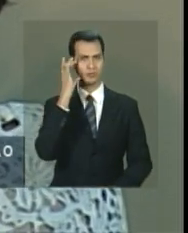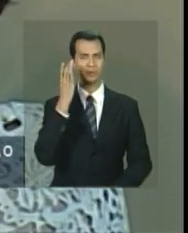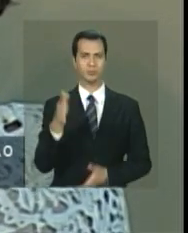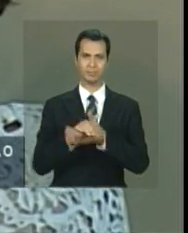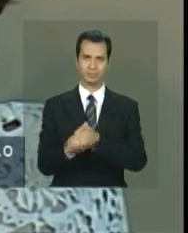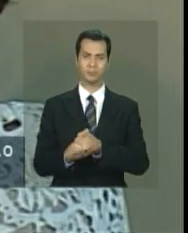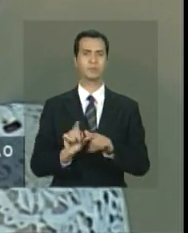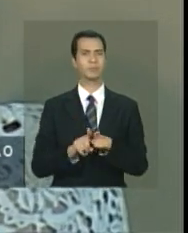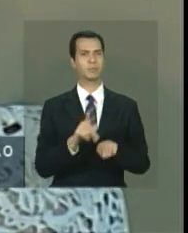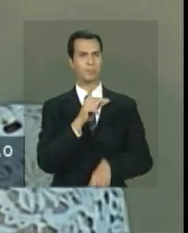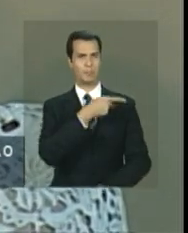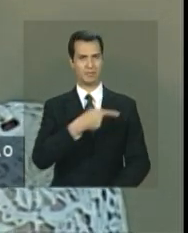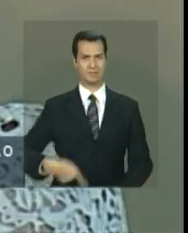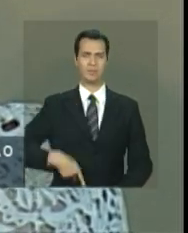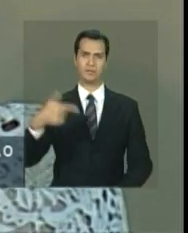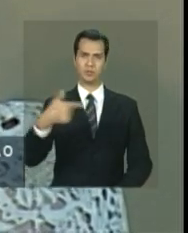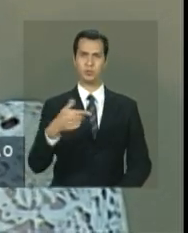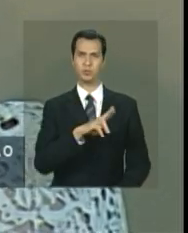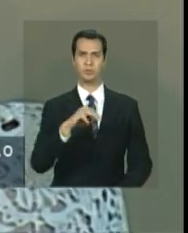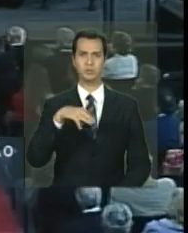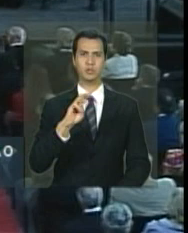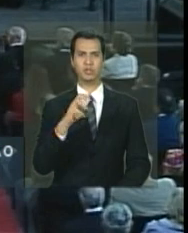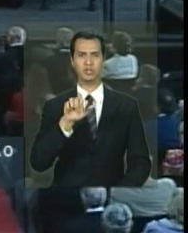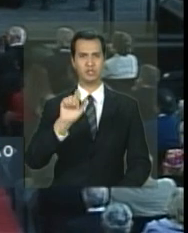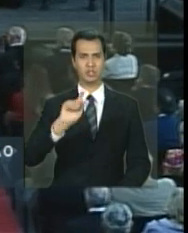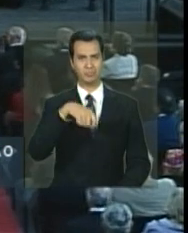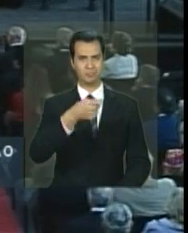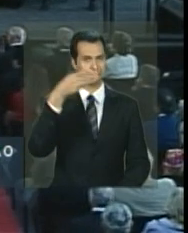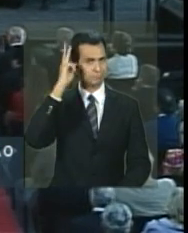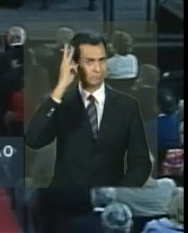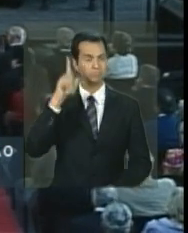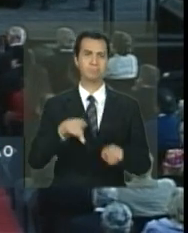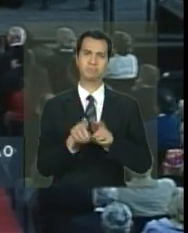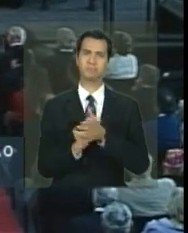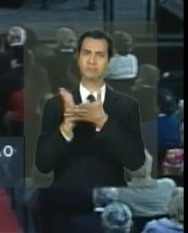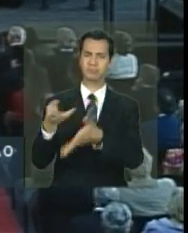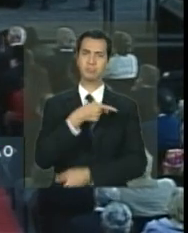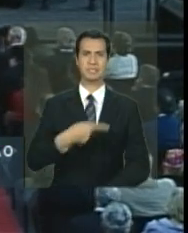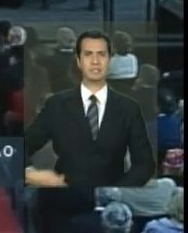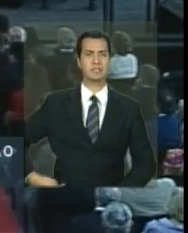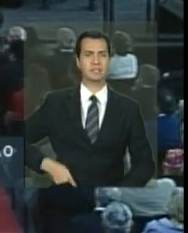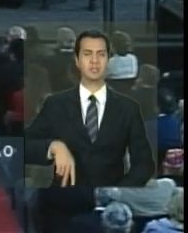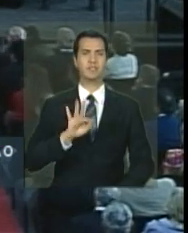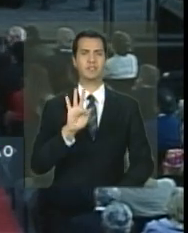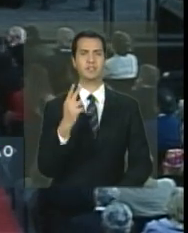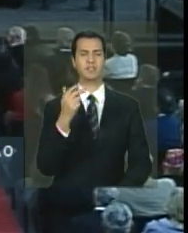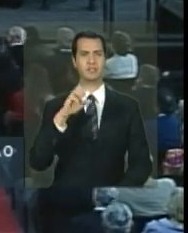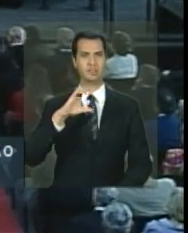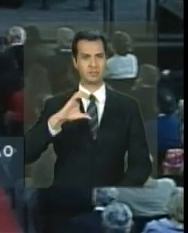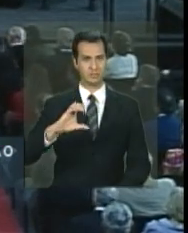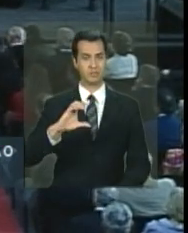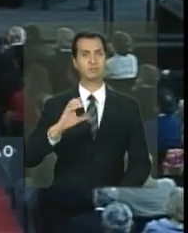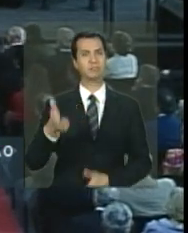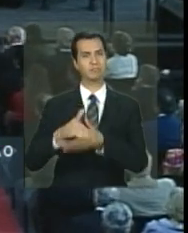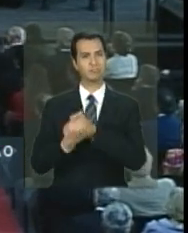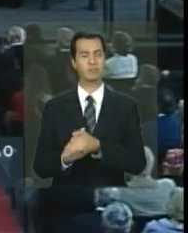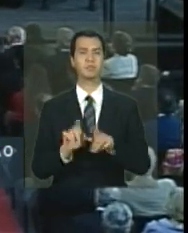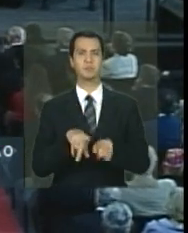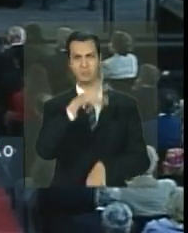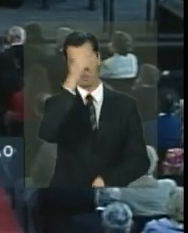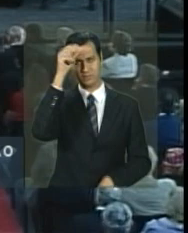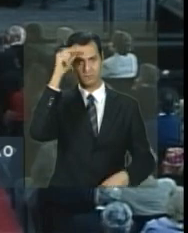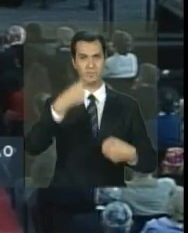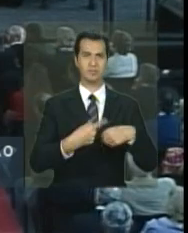Vice-Presidente Michel Temer, Presidente Fernando Henrique Cardoso, prefeito da capital, Gilberto